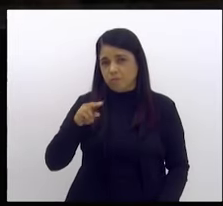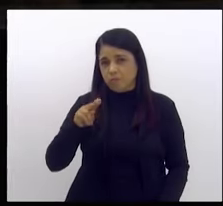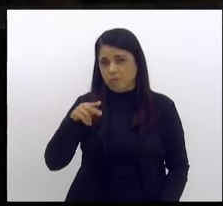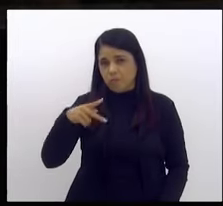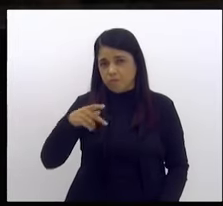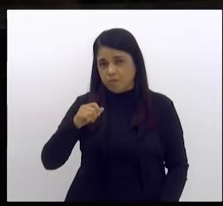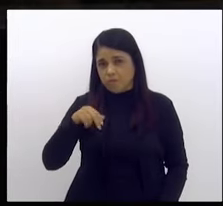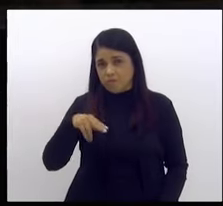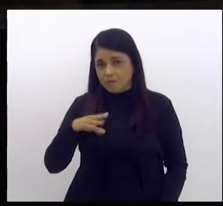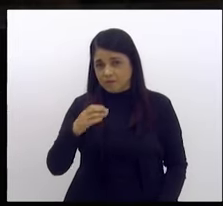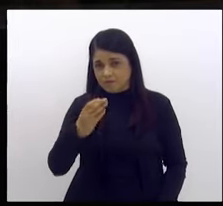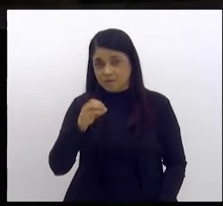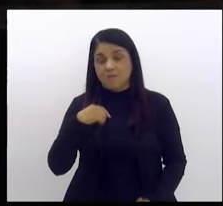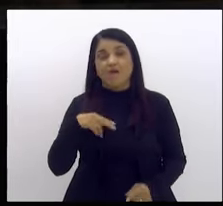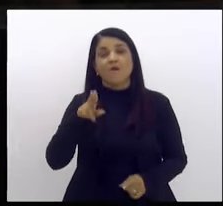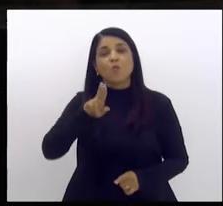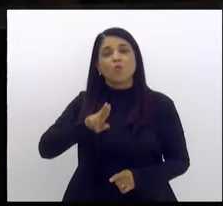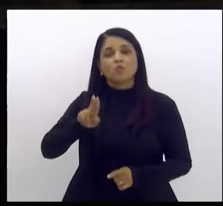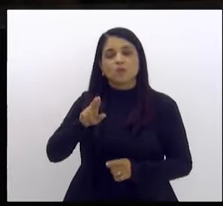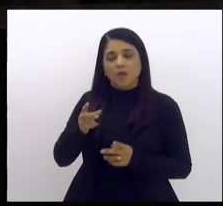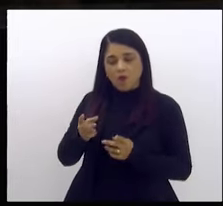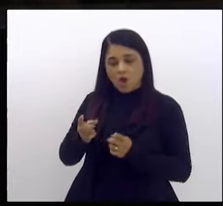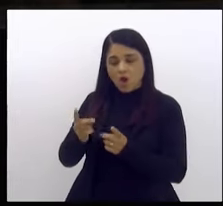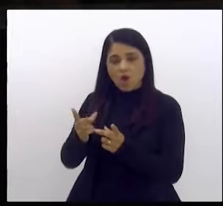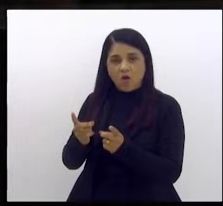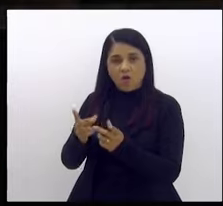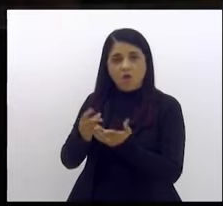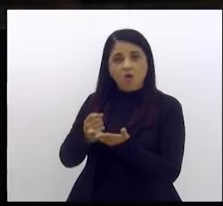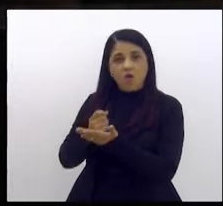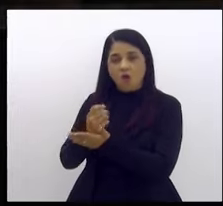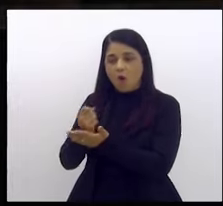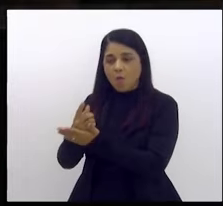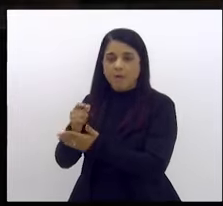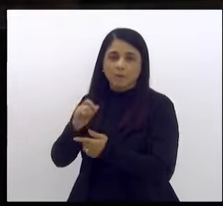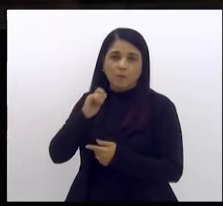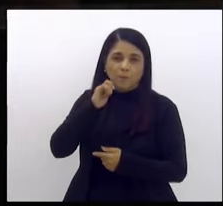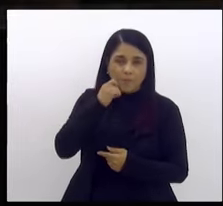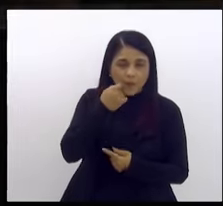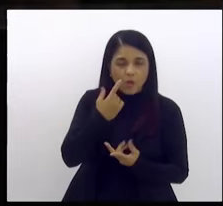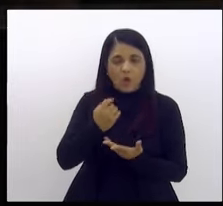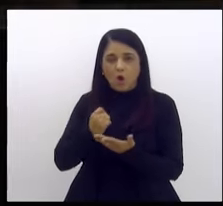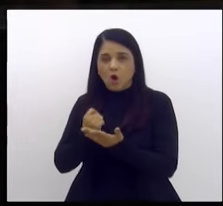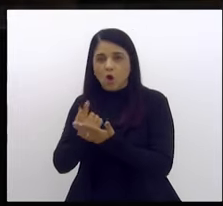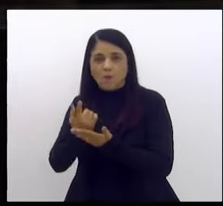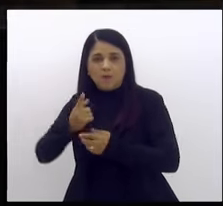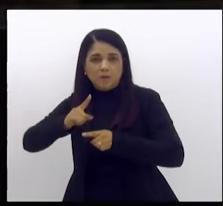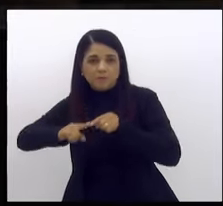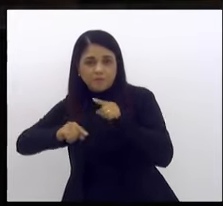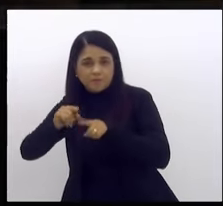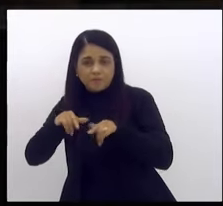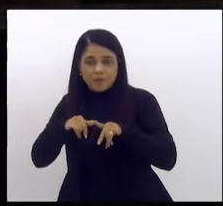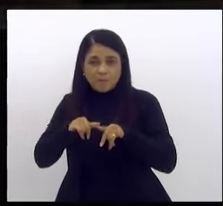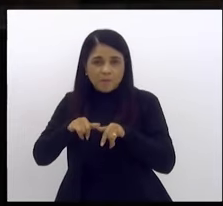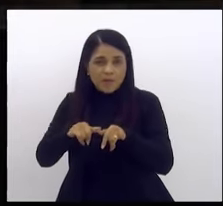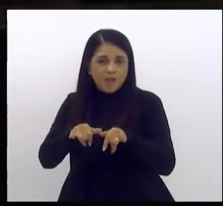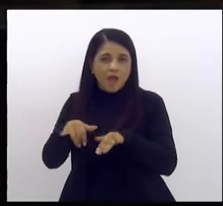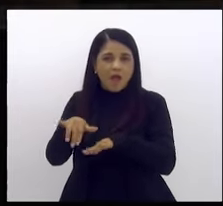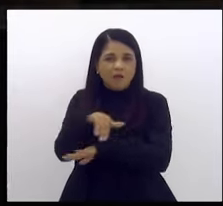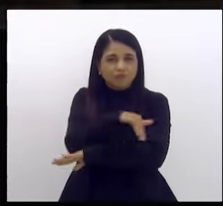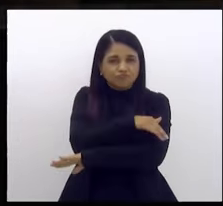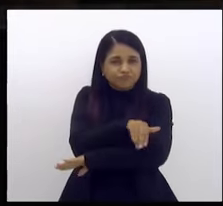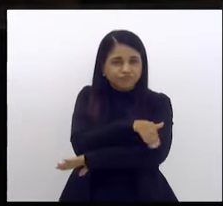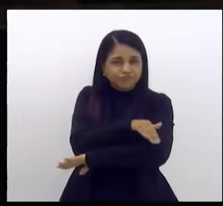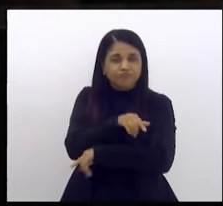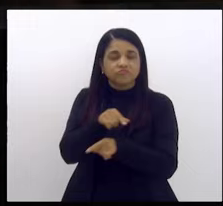utilizar exatamente na vendinha da esquina, comprando seu pão, comprando as mercadorias no mercadinho da esquina,